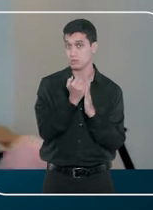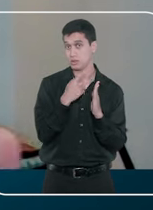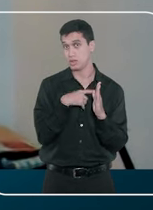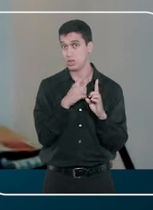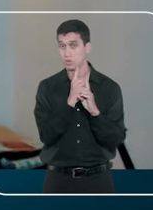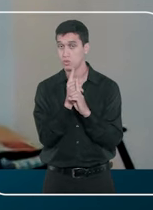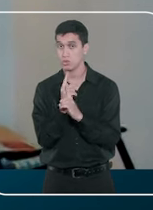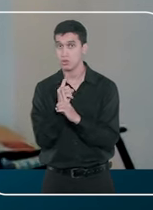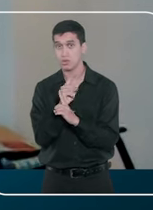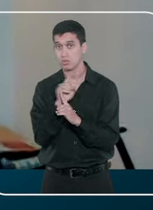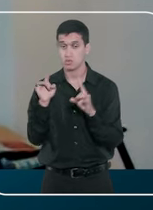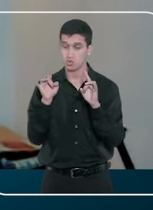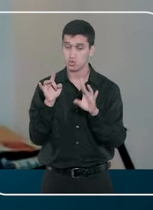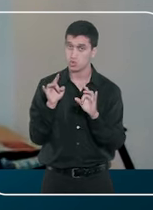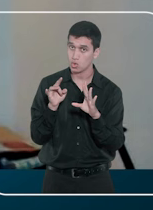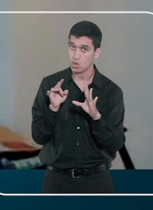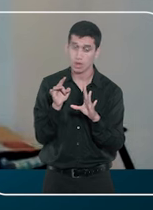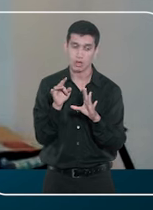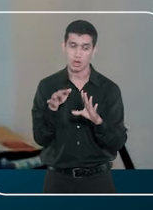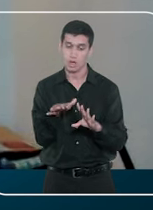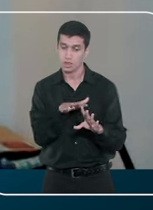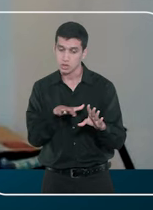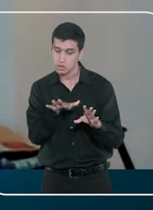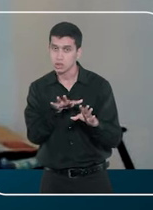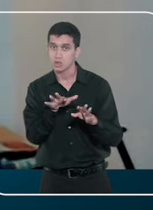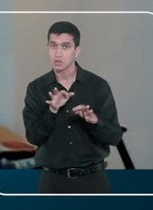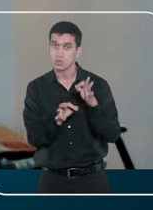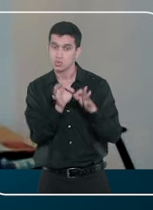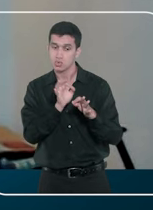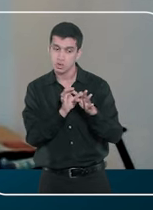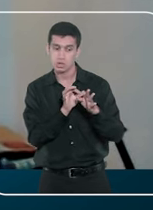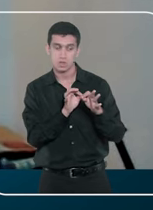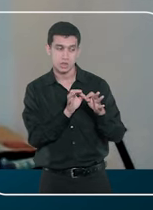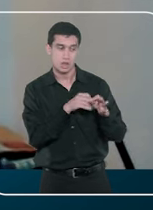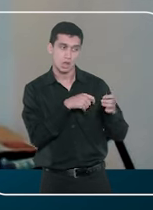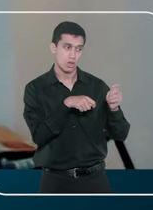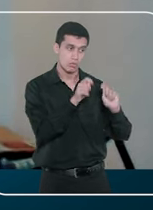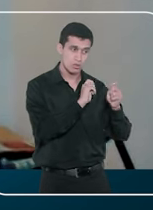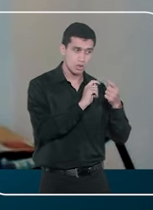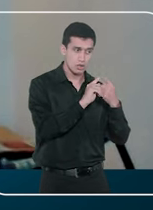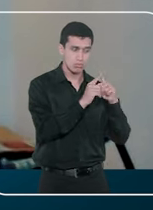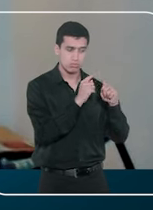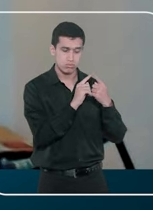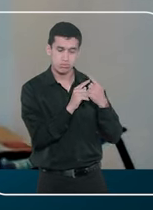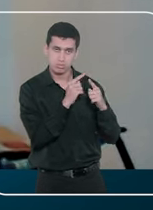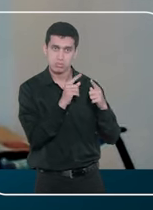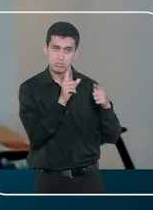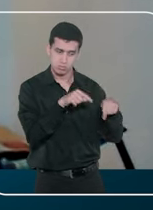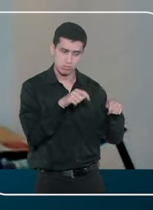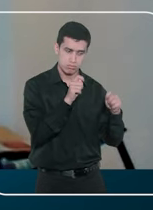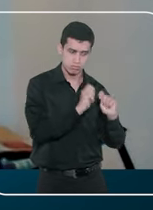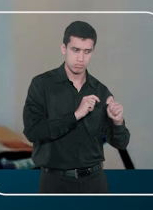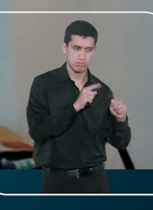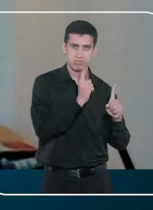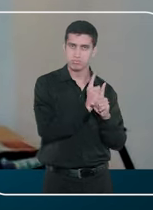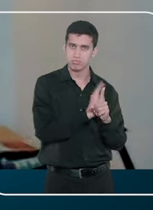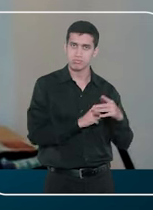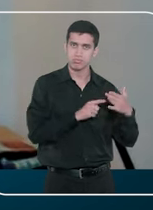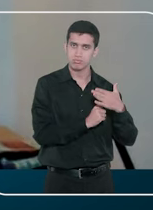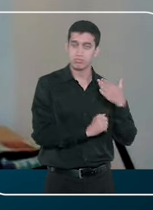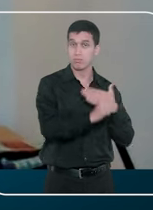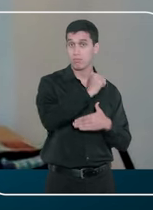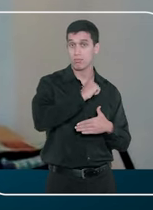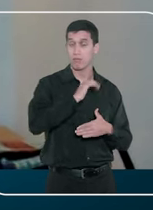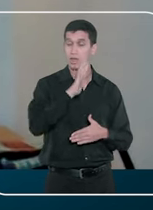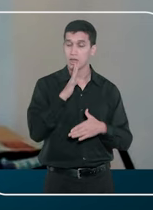apenas o caminho da justiça negocial, que marca a colaboração premiada, mas, sobretudo, balizas mais claras, limites mais